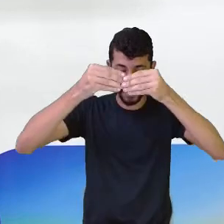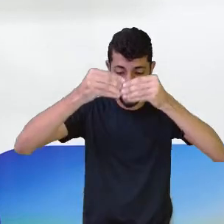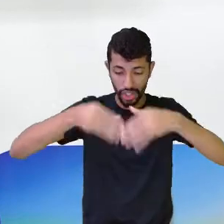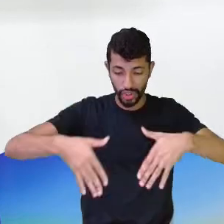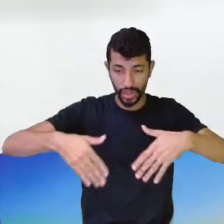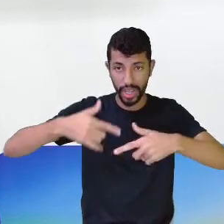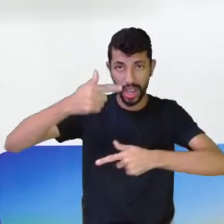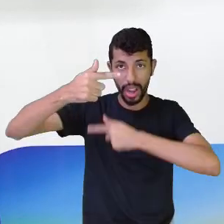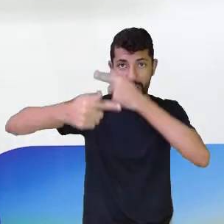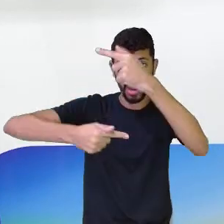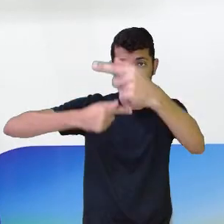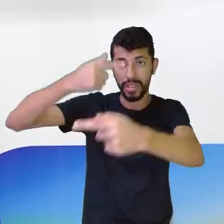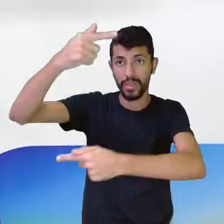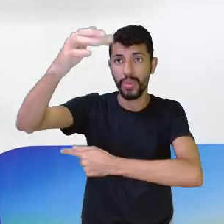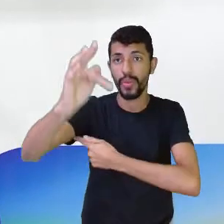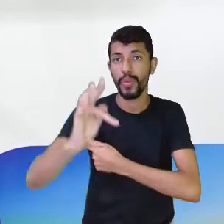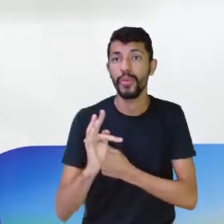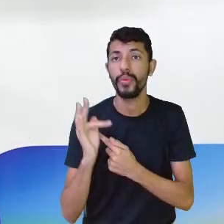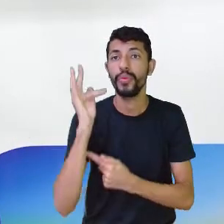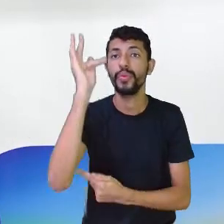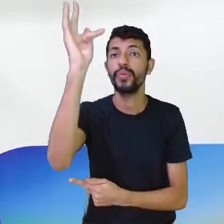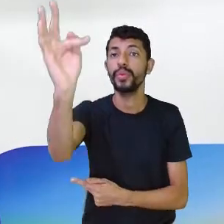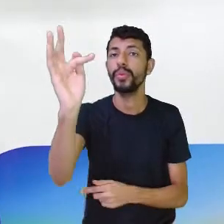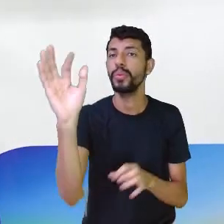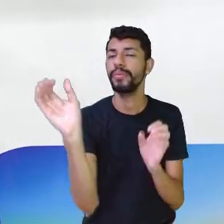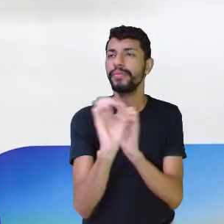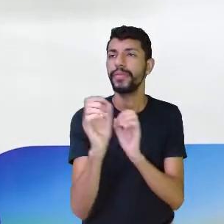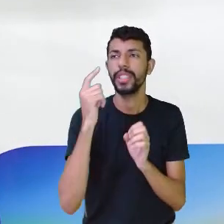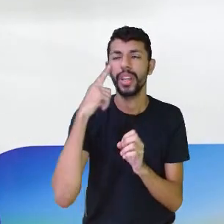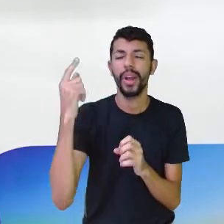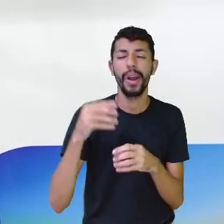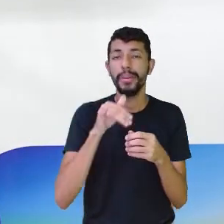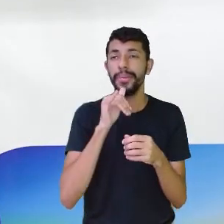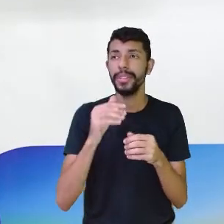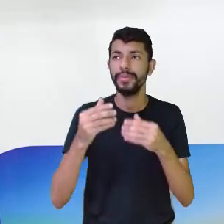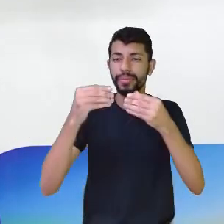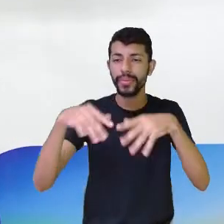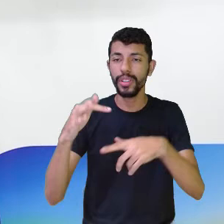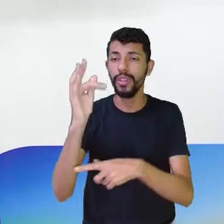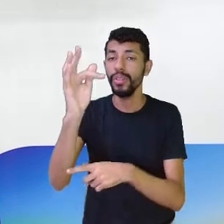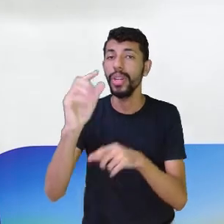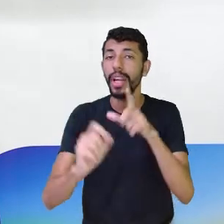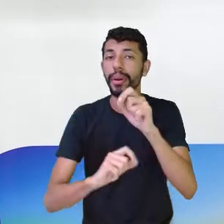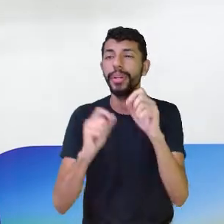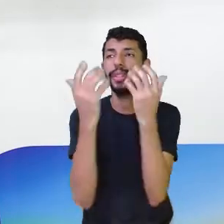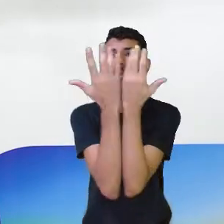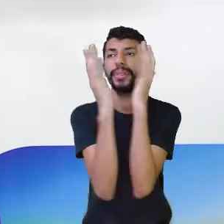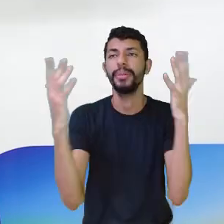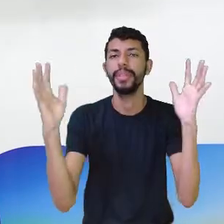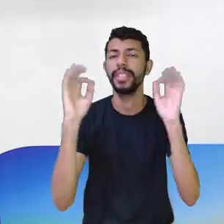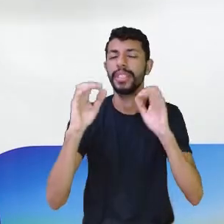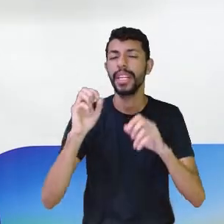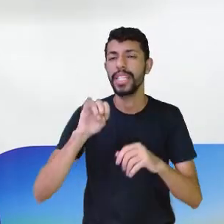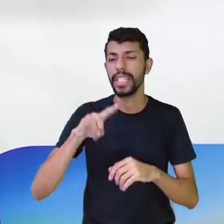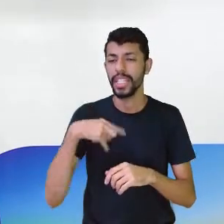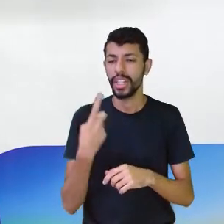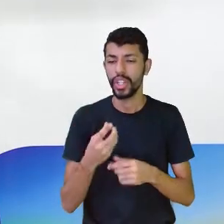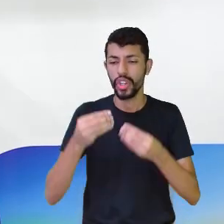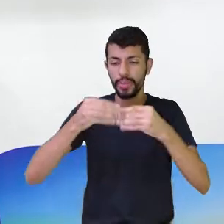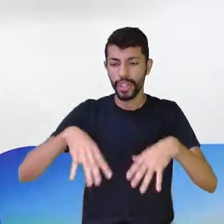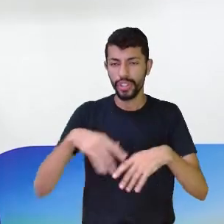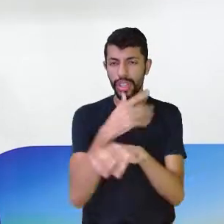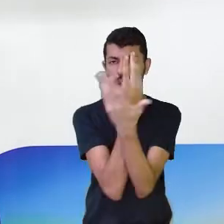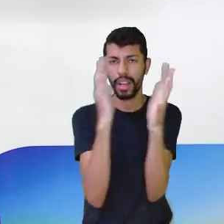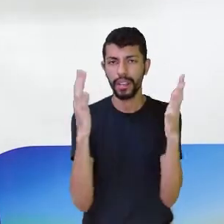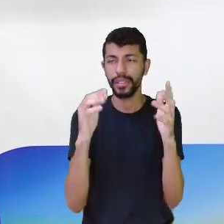afetar aí as gerações futuras. E quando a gente fala em afetar as gerações futuras, afetar o meio ambiente. Se a gente está afetando o meio